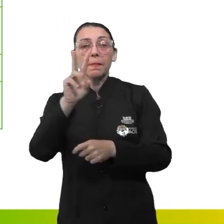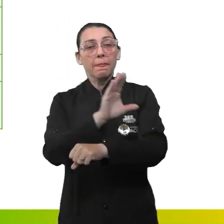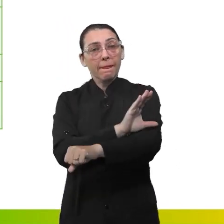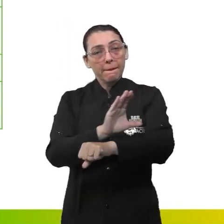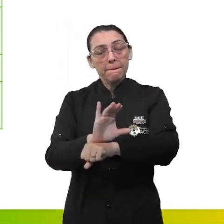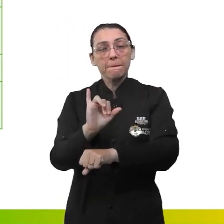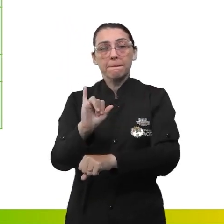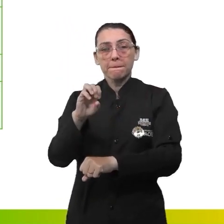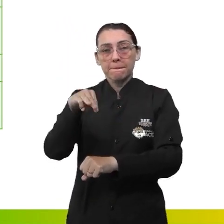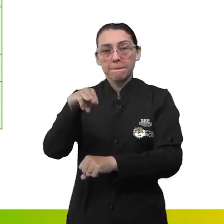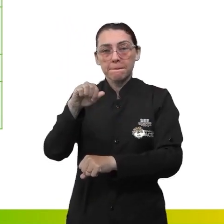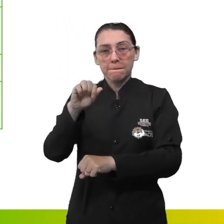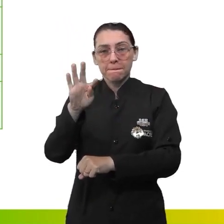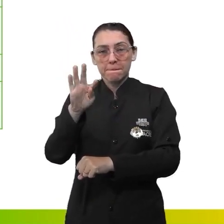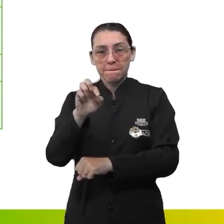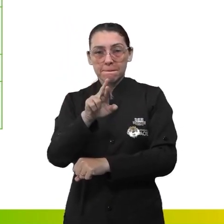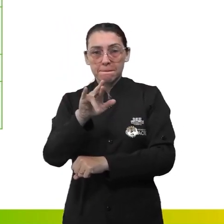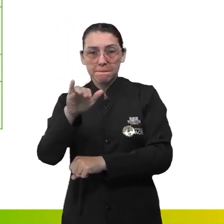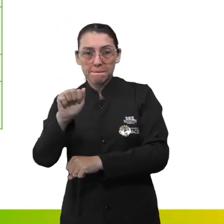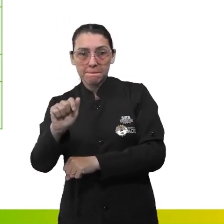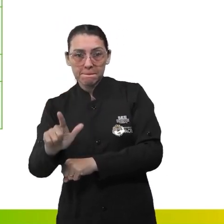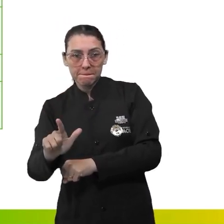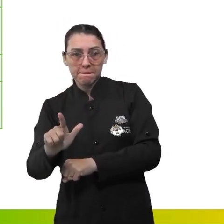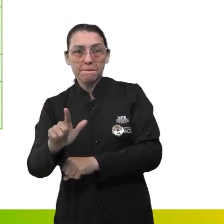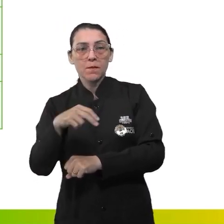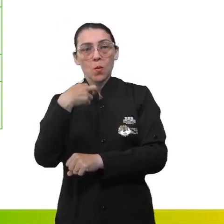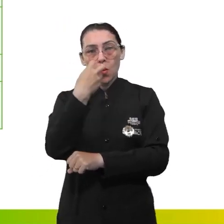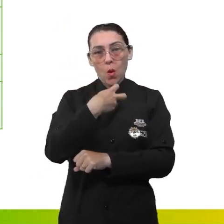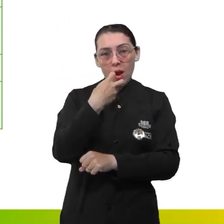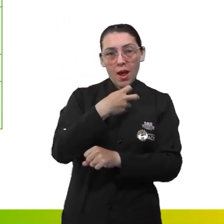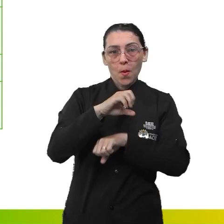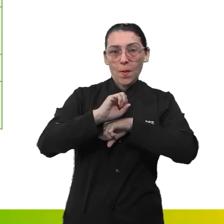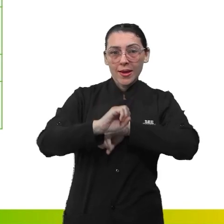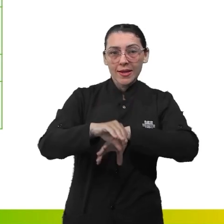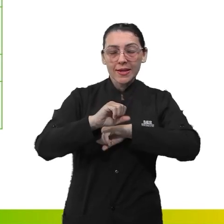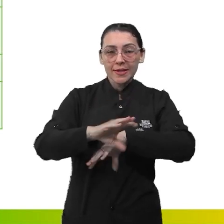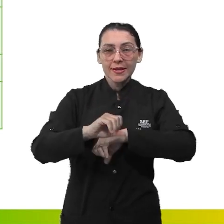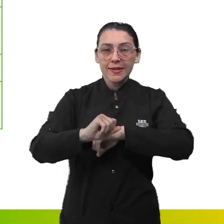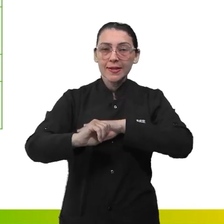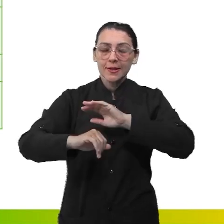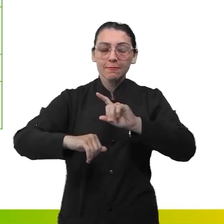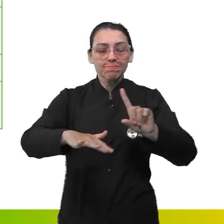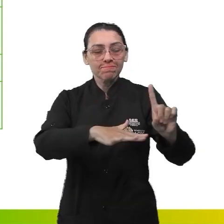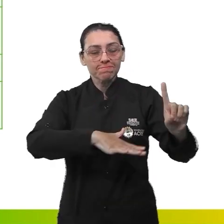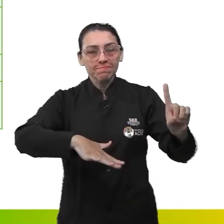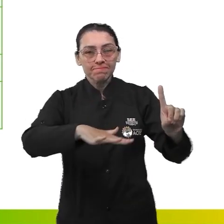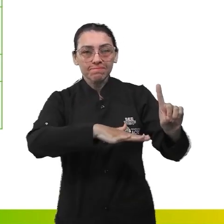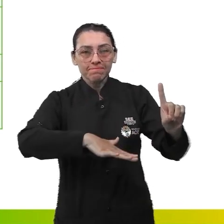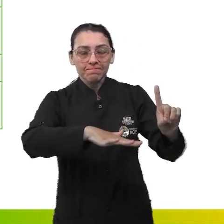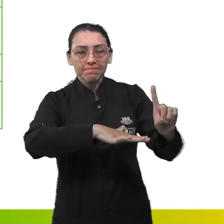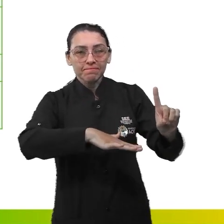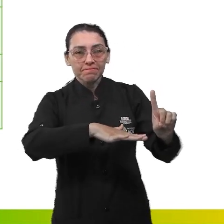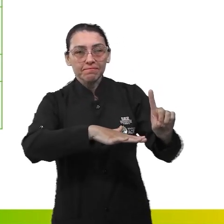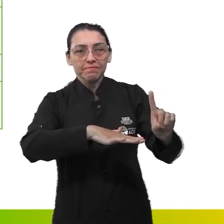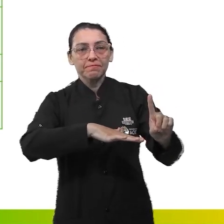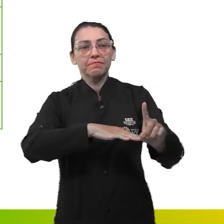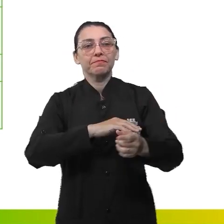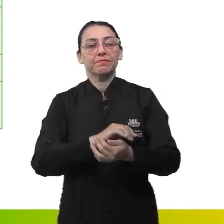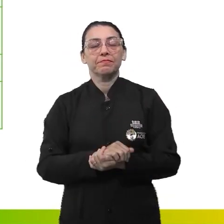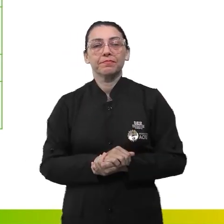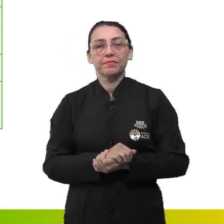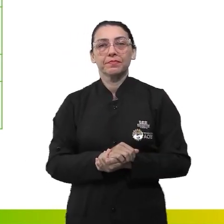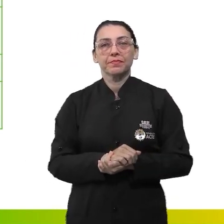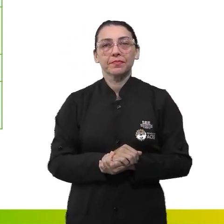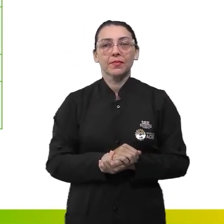cultura imaterial, nós temos o registro oral, o ensino, a transmissão social, ou